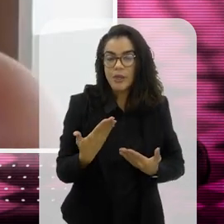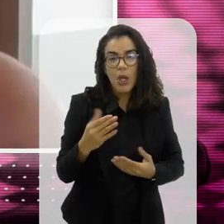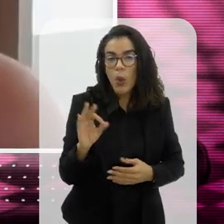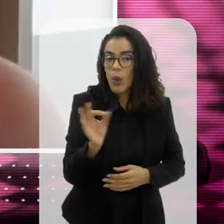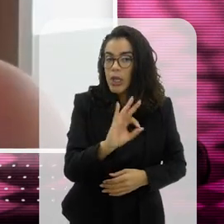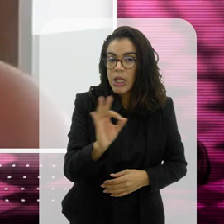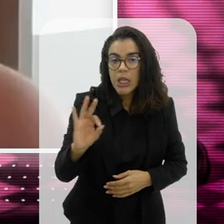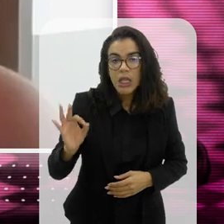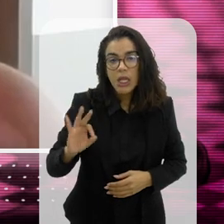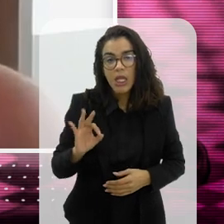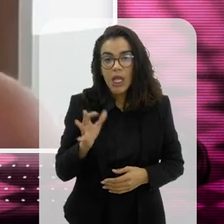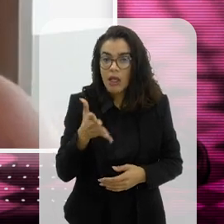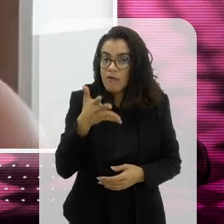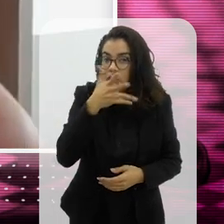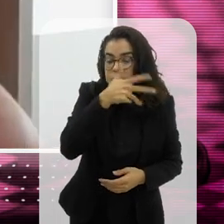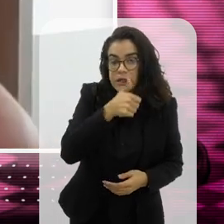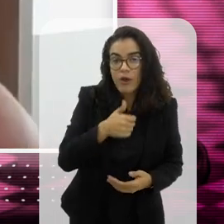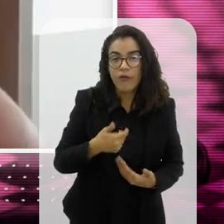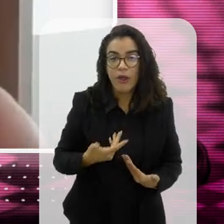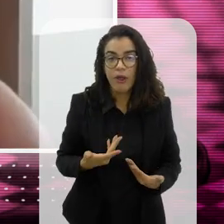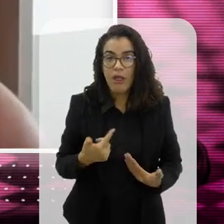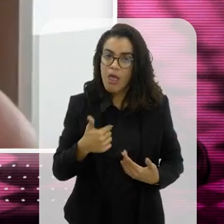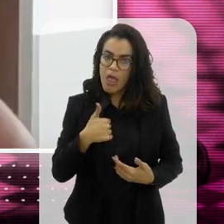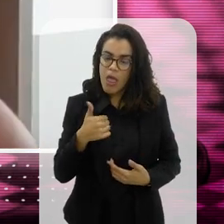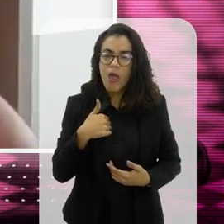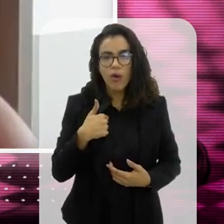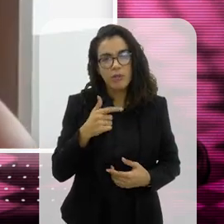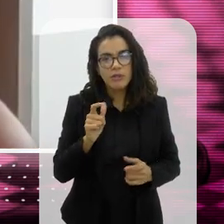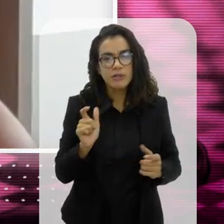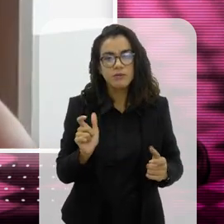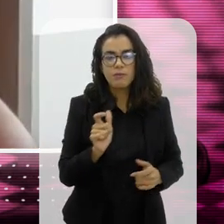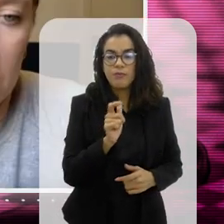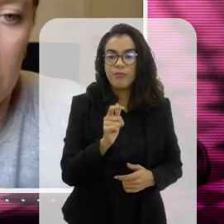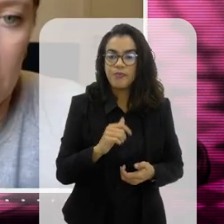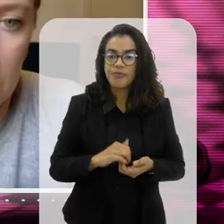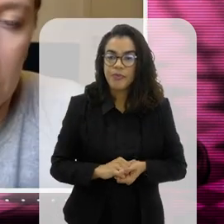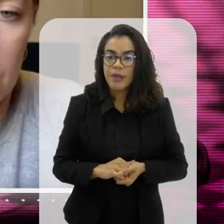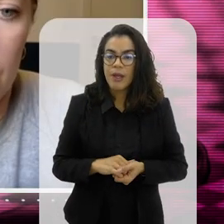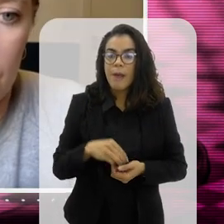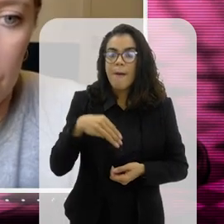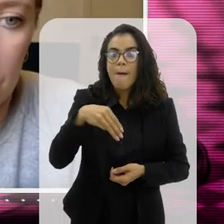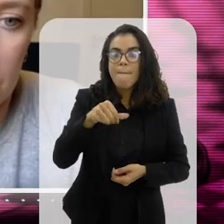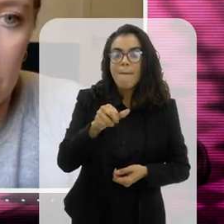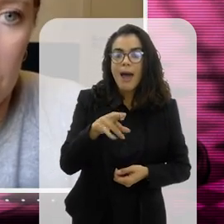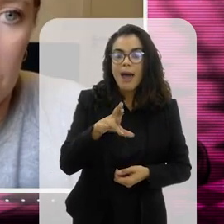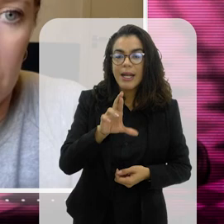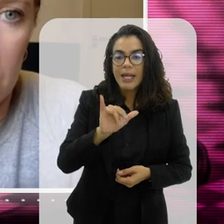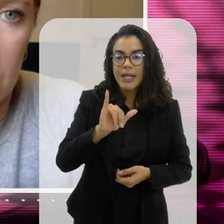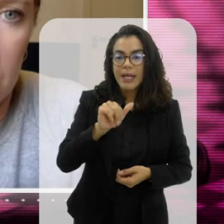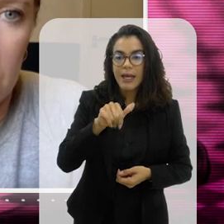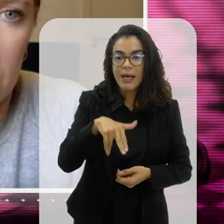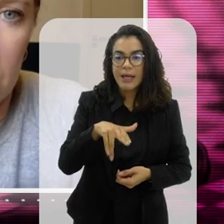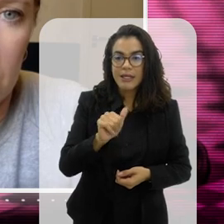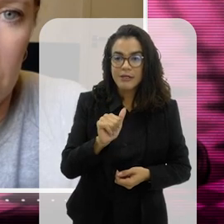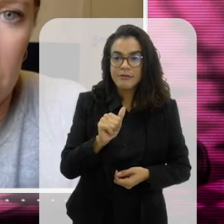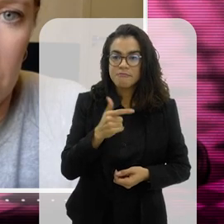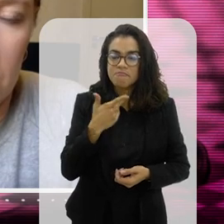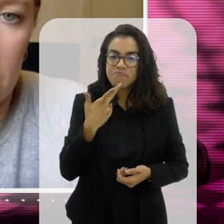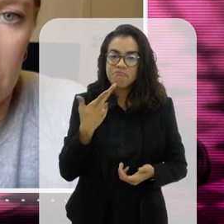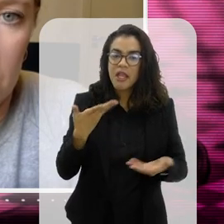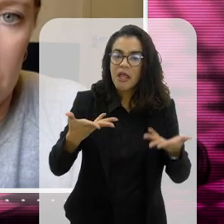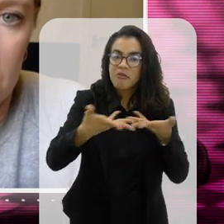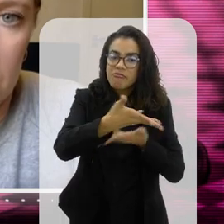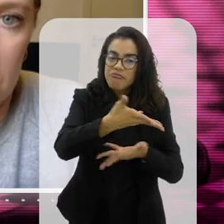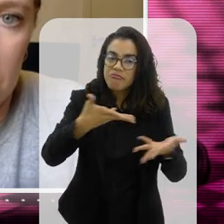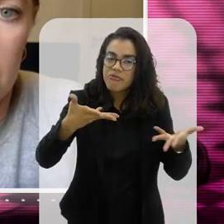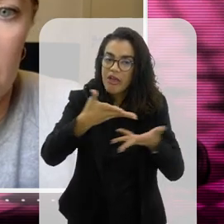novo, ninguém vai salvar a gente da nossa história. A gente é que tem que dar o tom. Mariana, você sente, você que tem esse